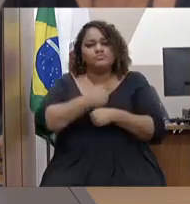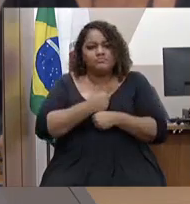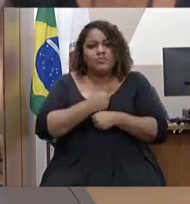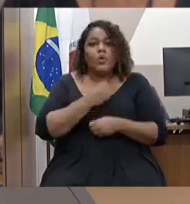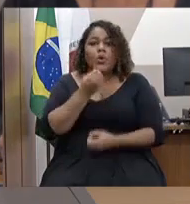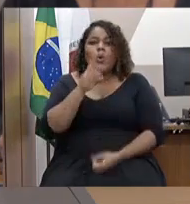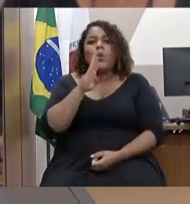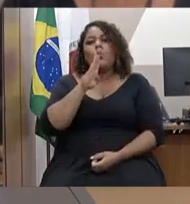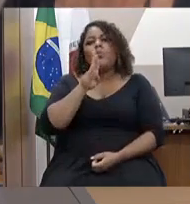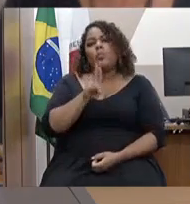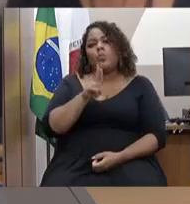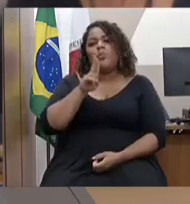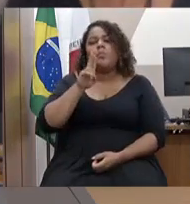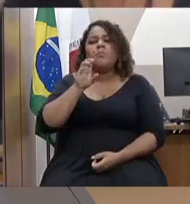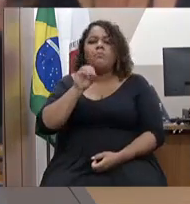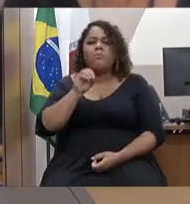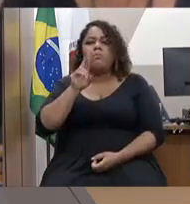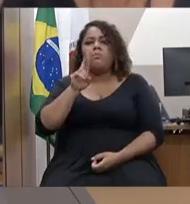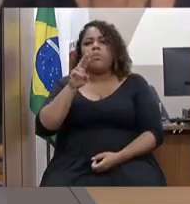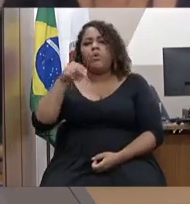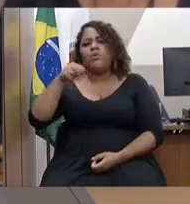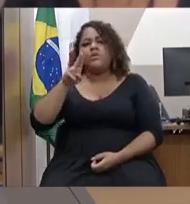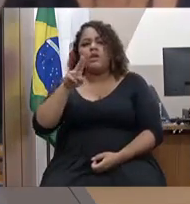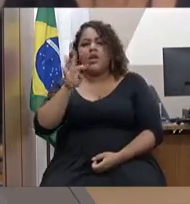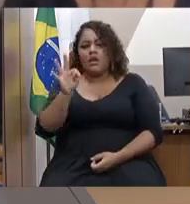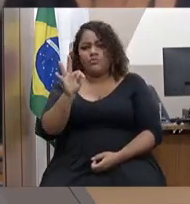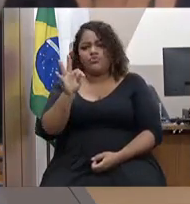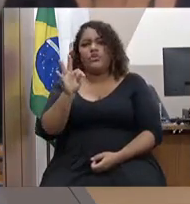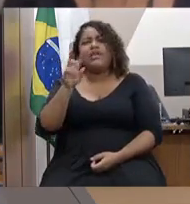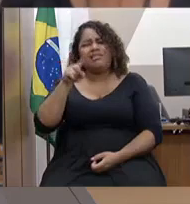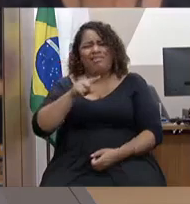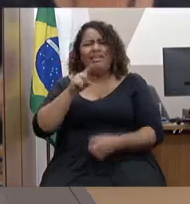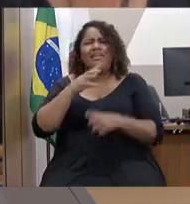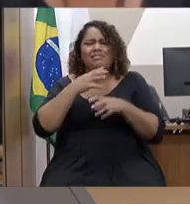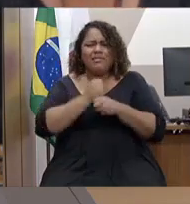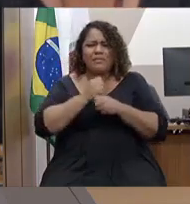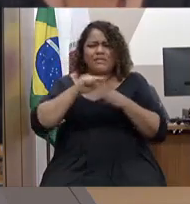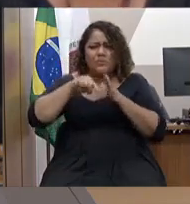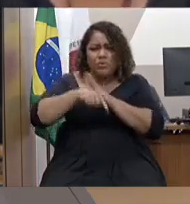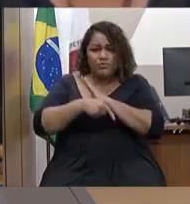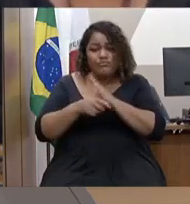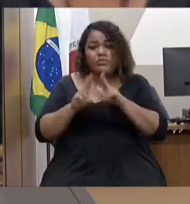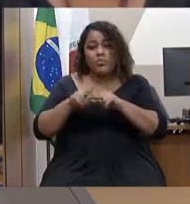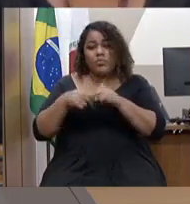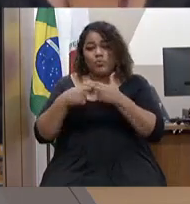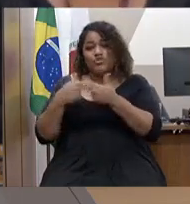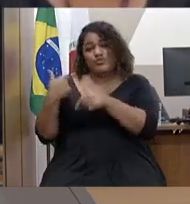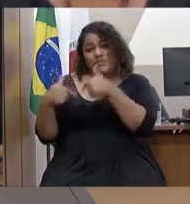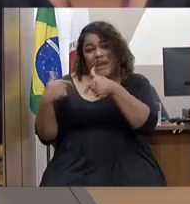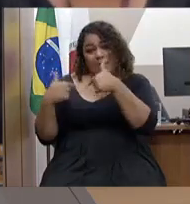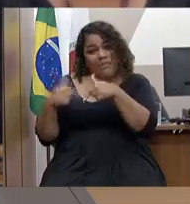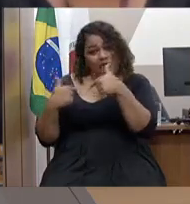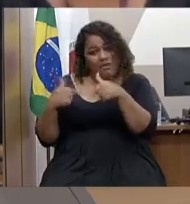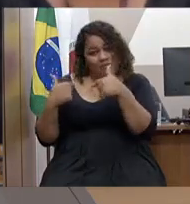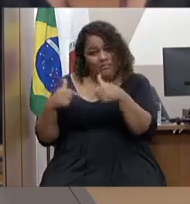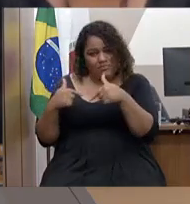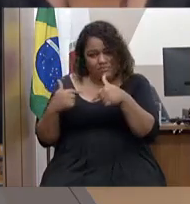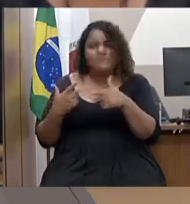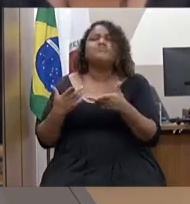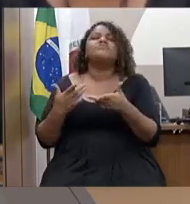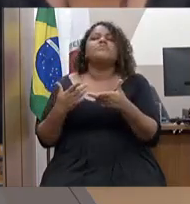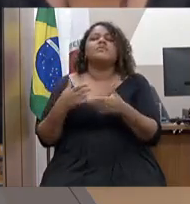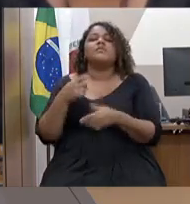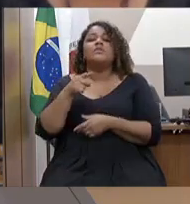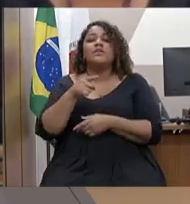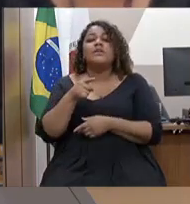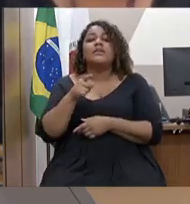em inglês que significa uma depressão profunda né um quadro que a pessoa não dá conta de trabalhar mais né O esgotamento geral né é